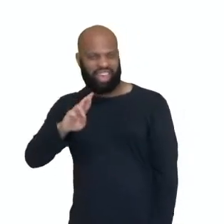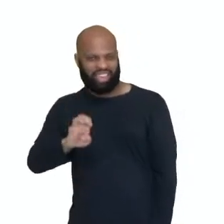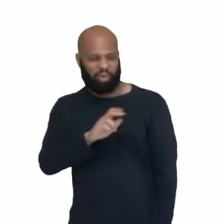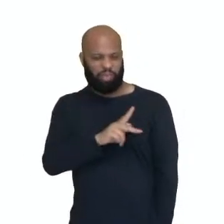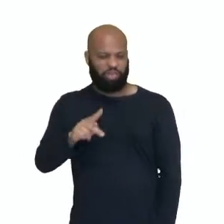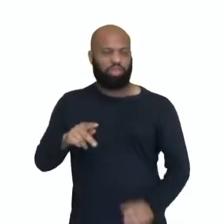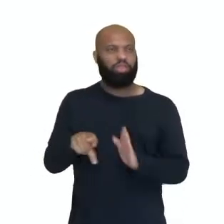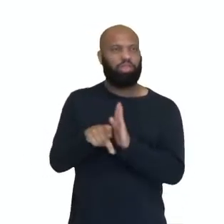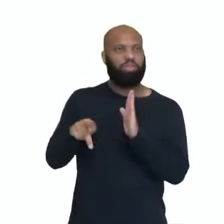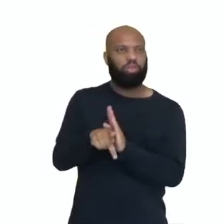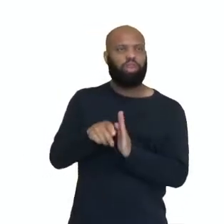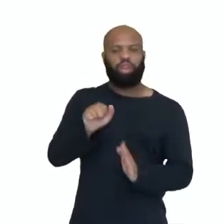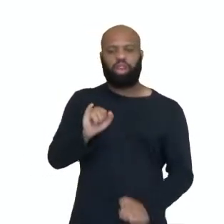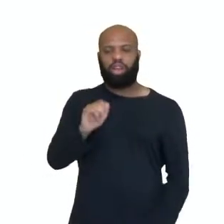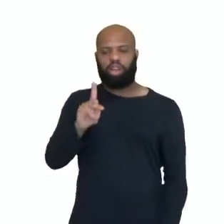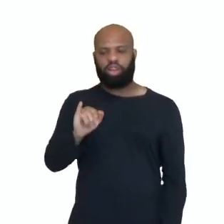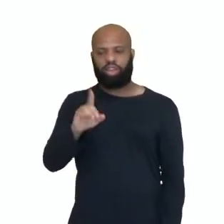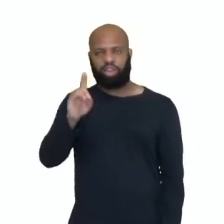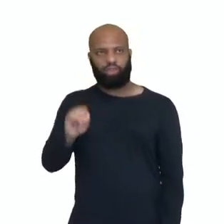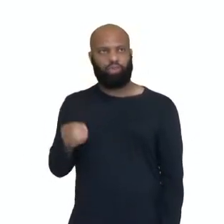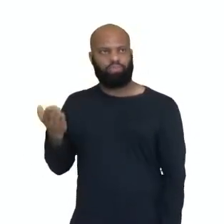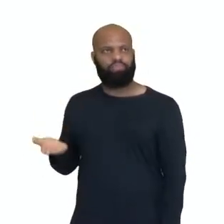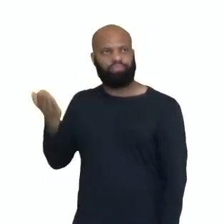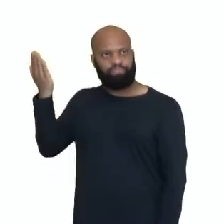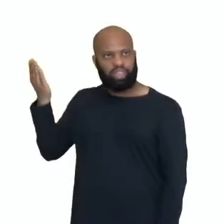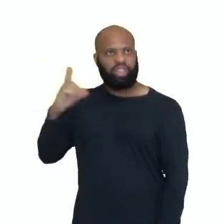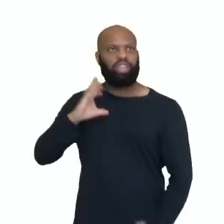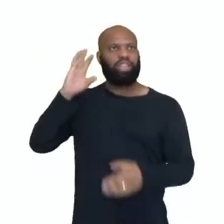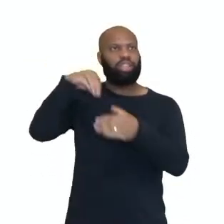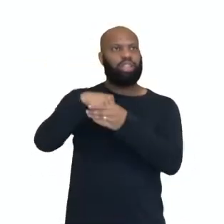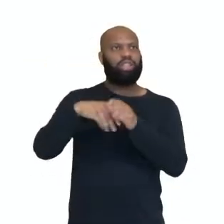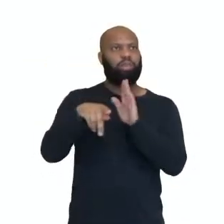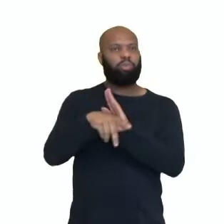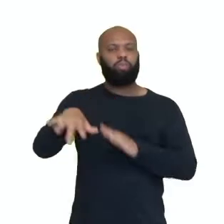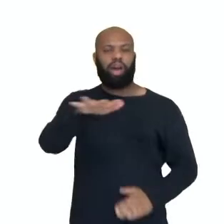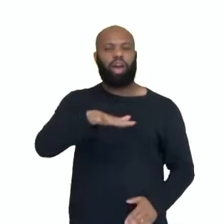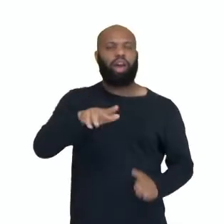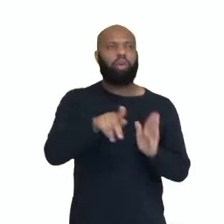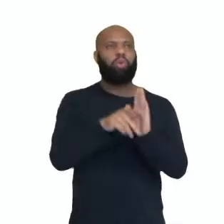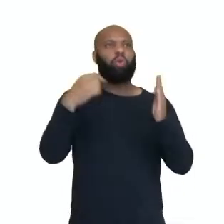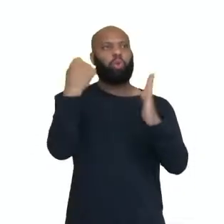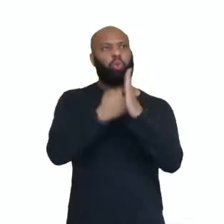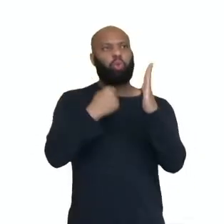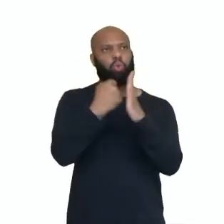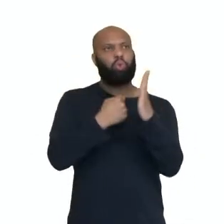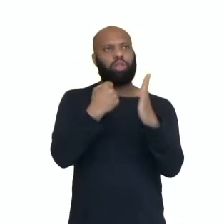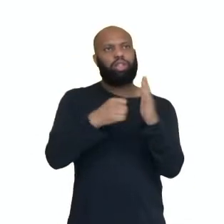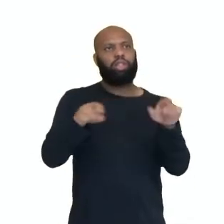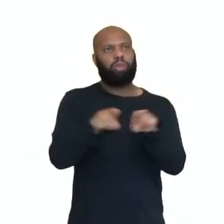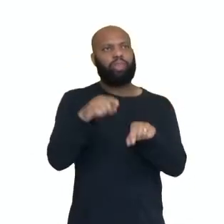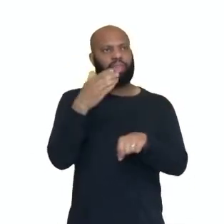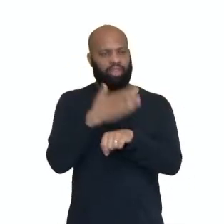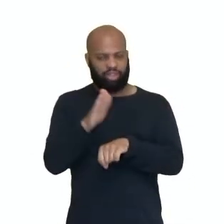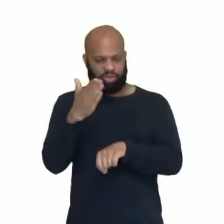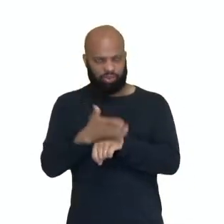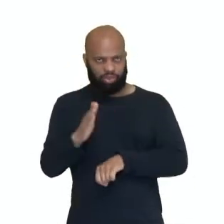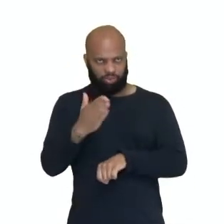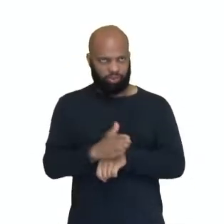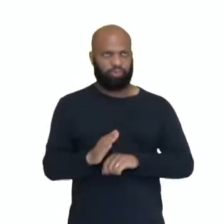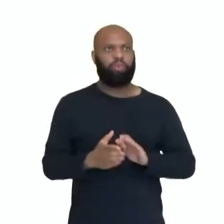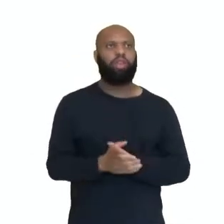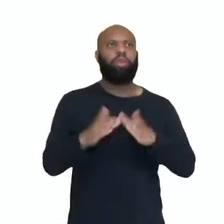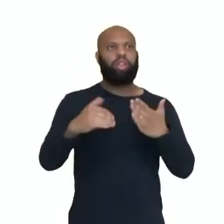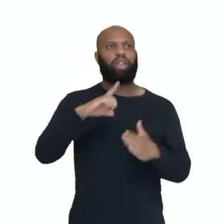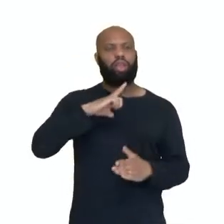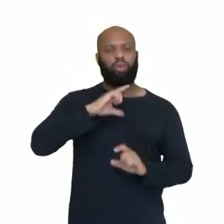e que mostra um mestre de Aikido dentro de uma área de combate, de uma área de treinamento. É